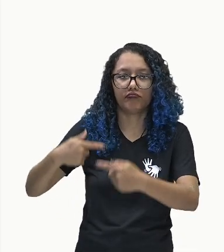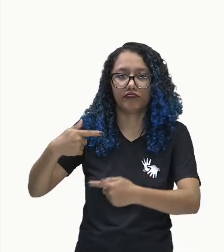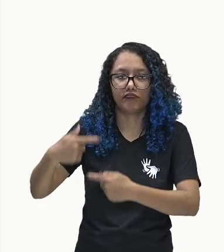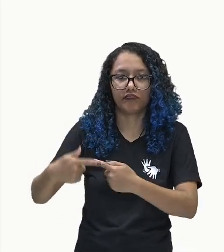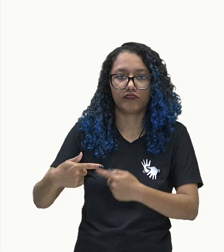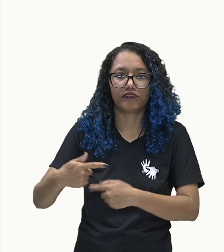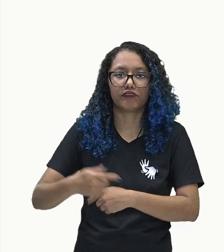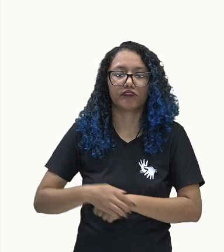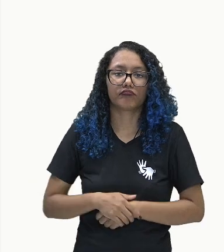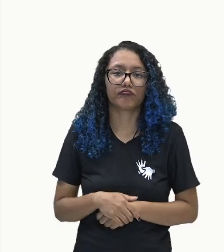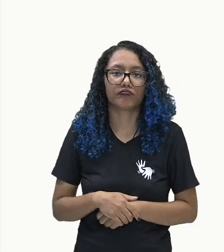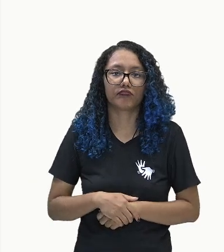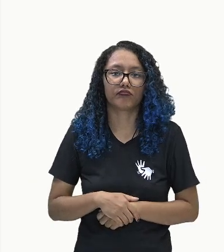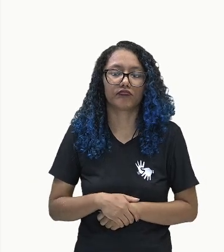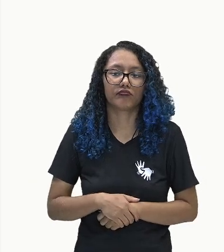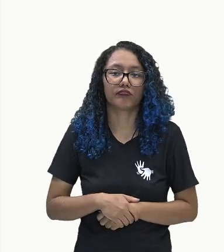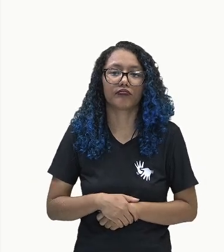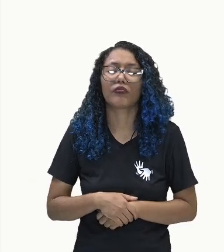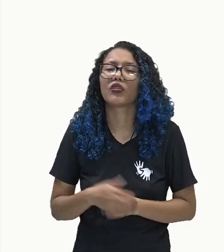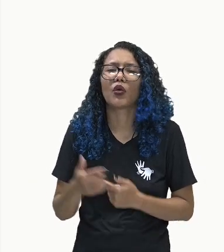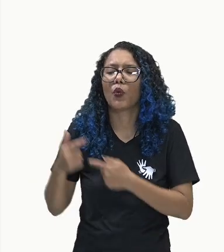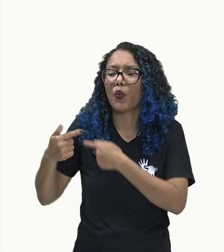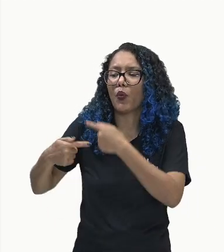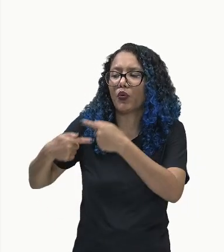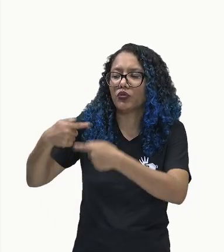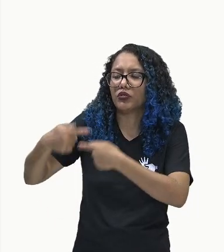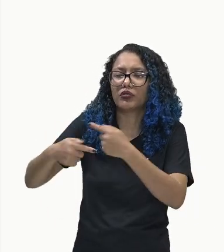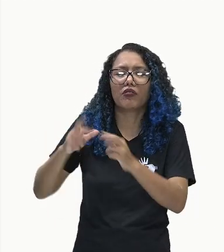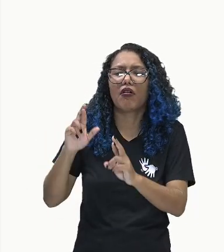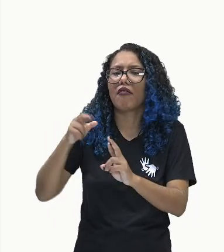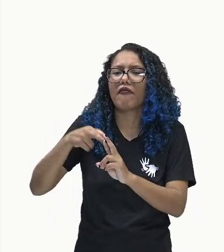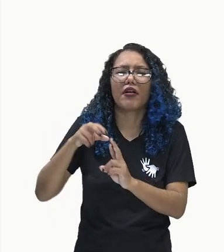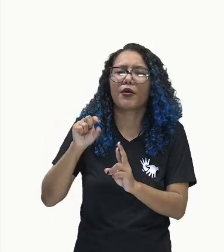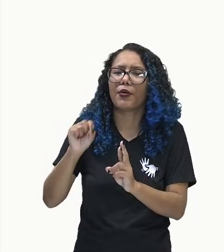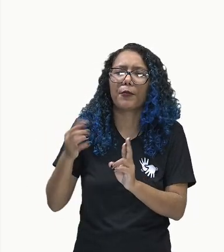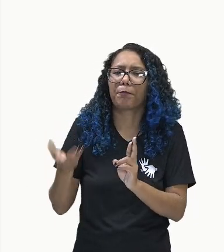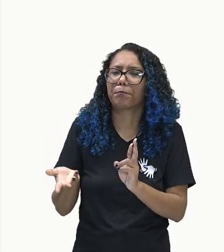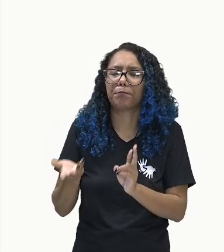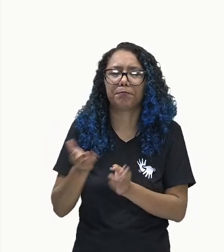gerações, nós estamos nos referindo a toda ali